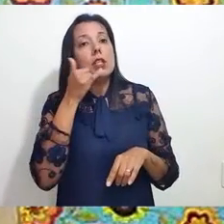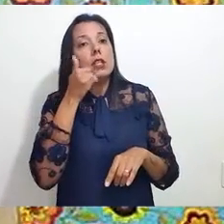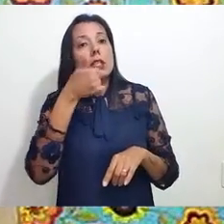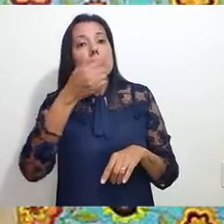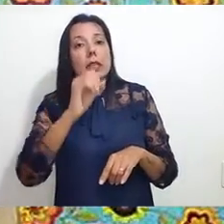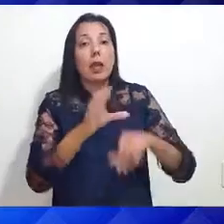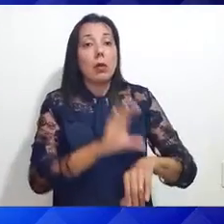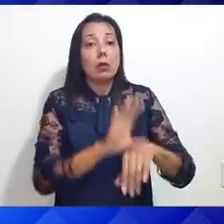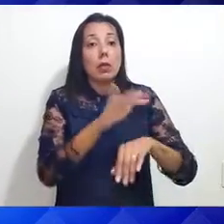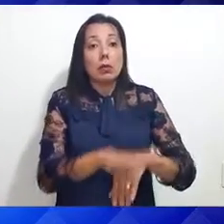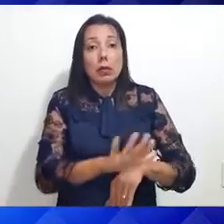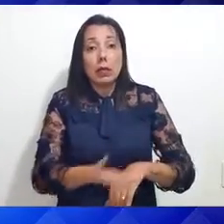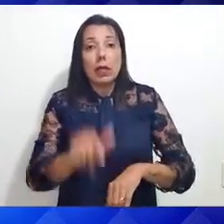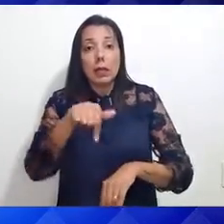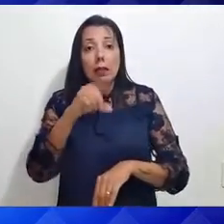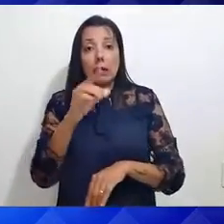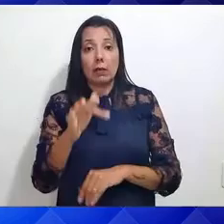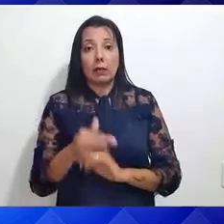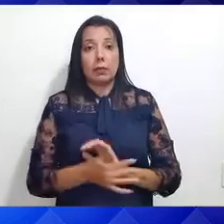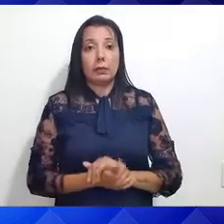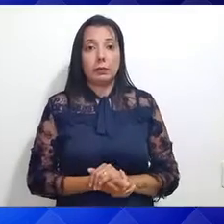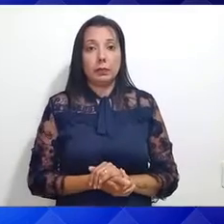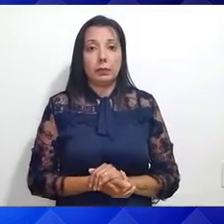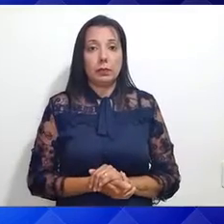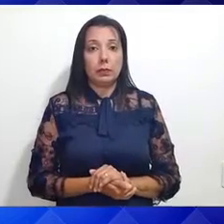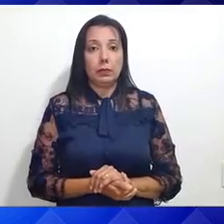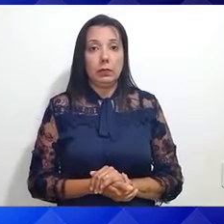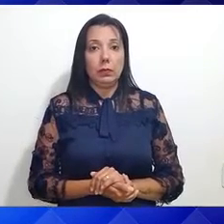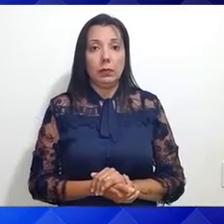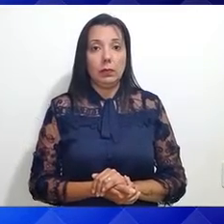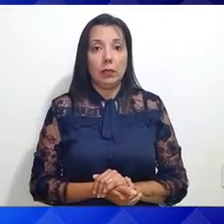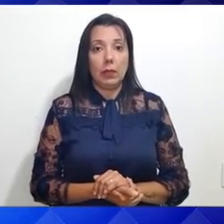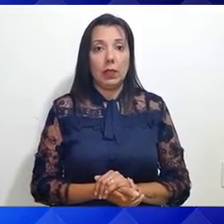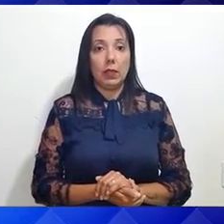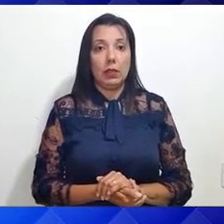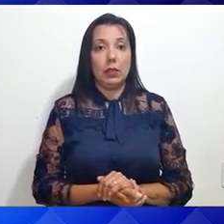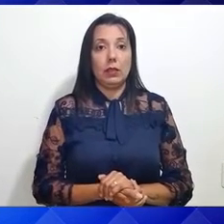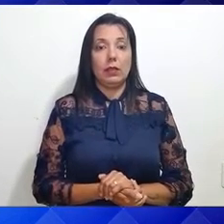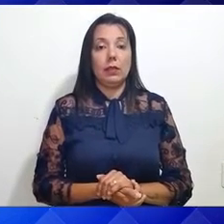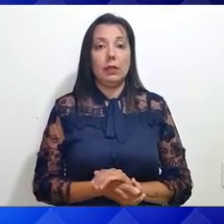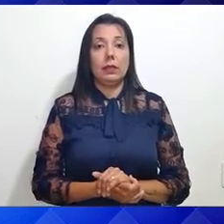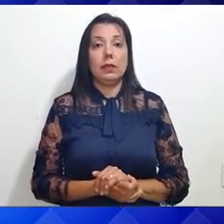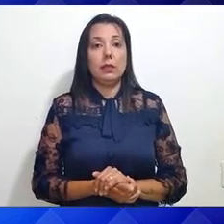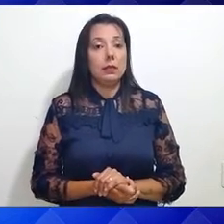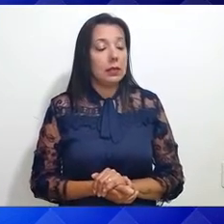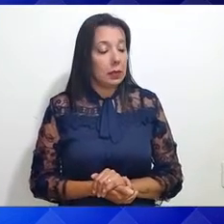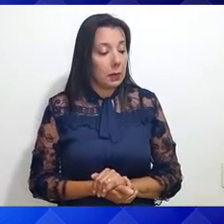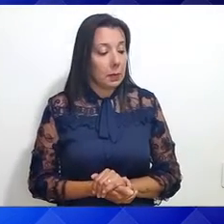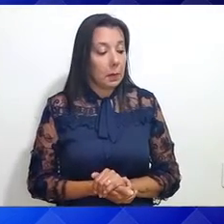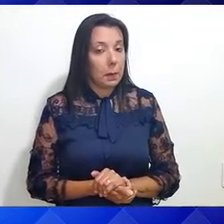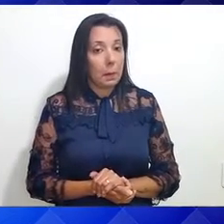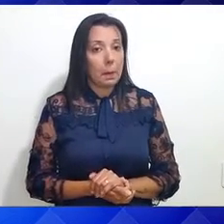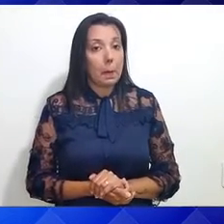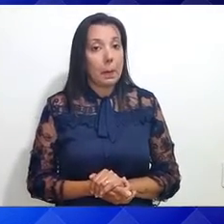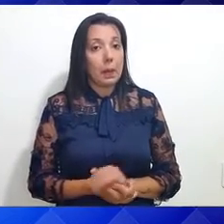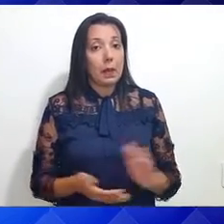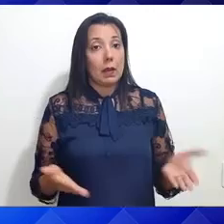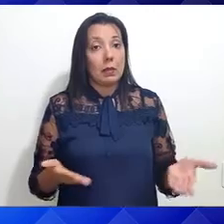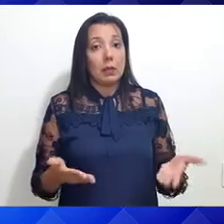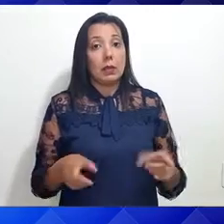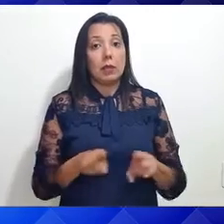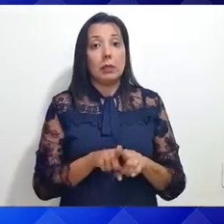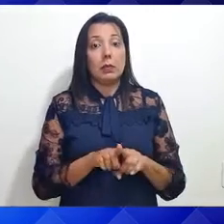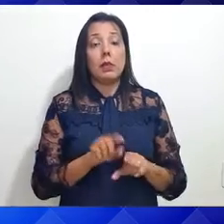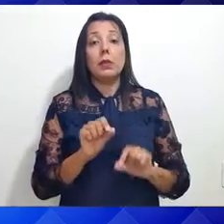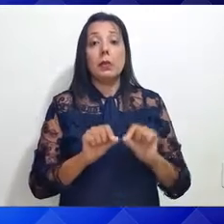sua região. Mônica, eu queria fazer uma pergunta para você também responder.